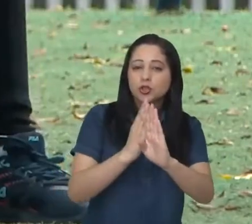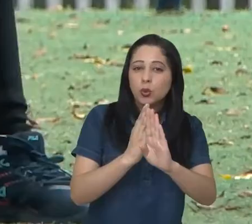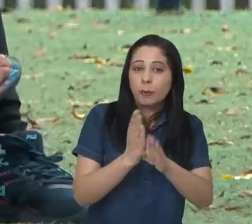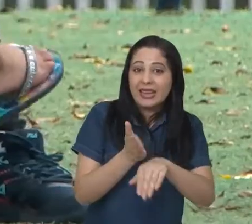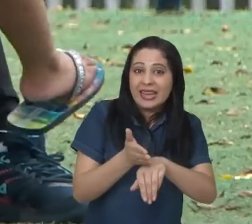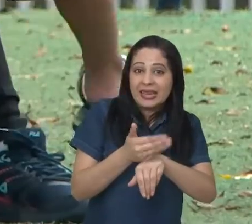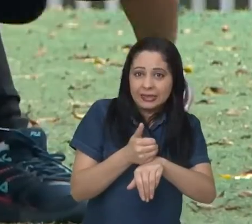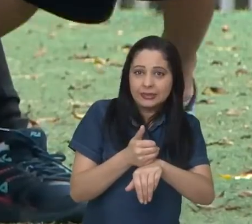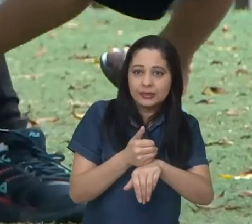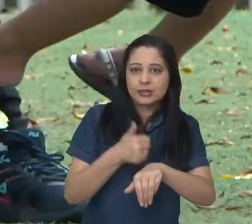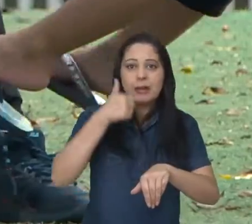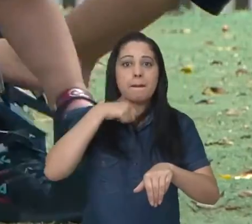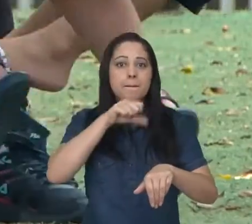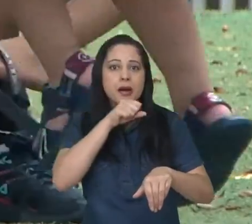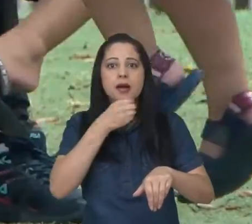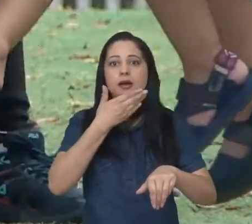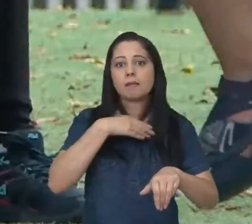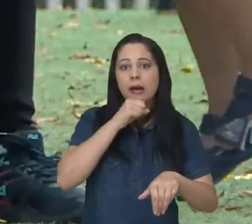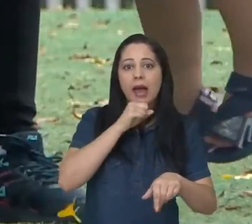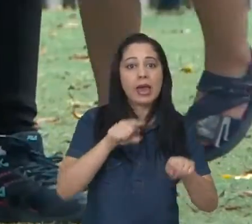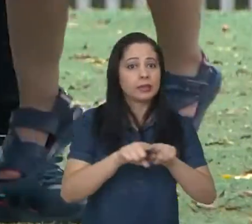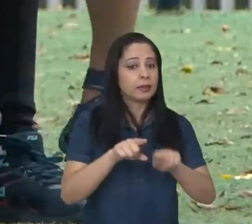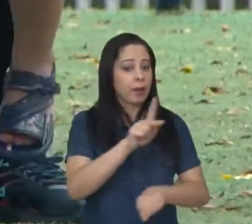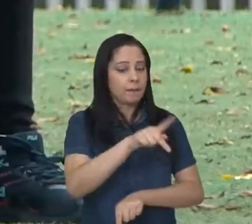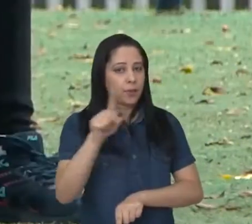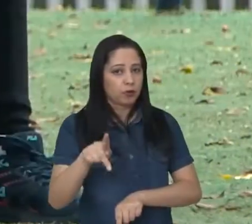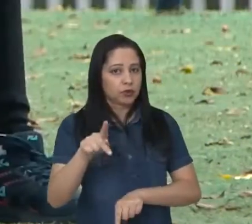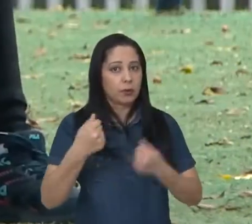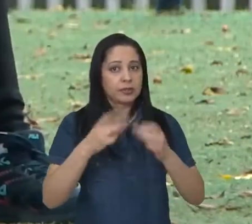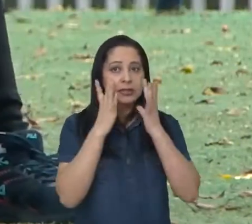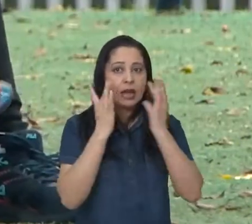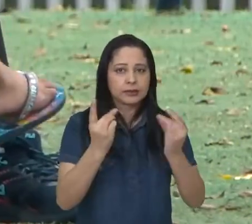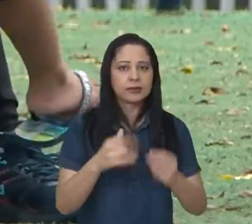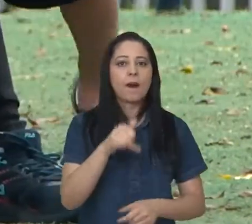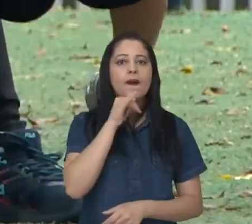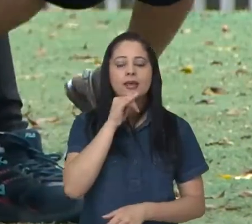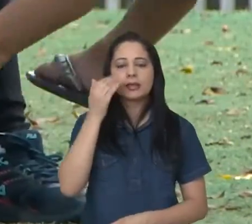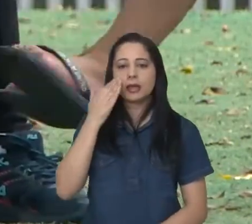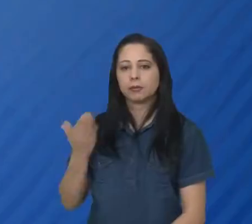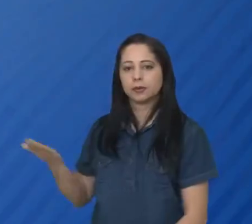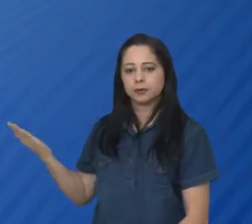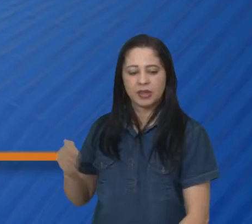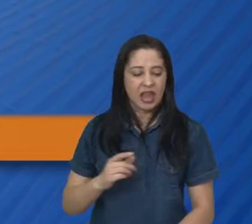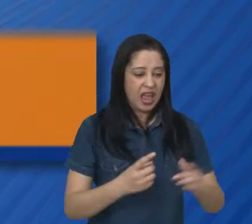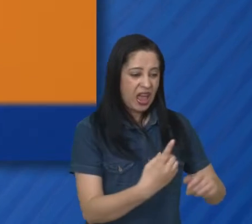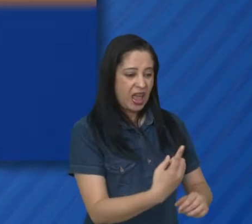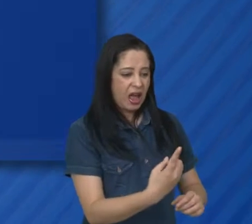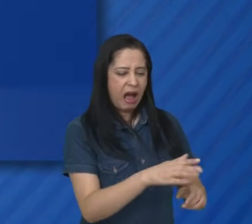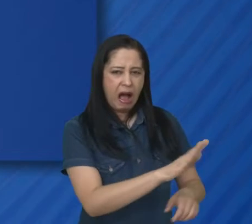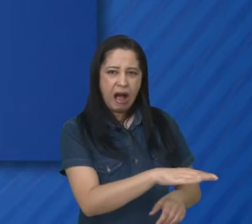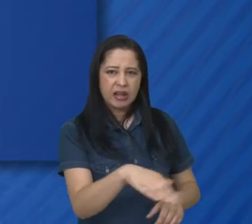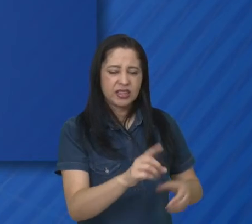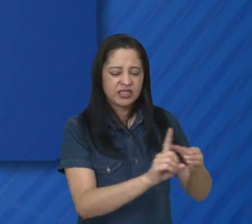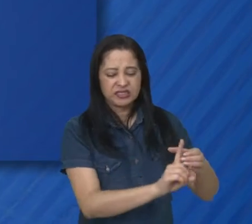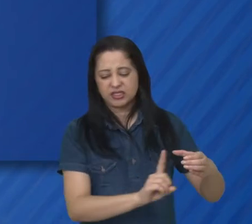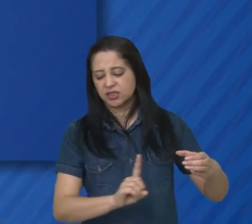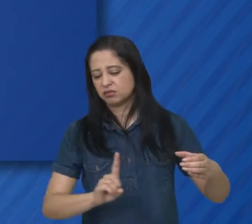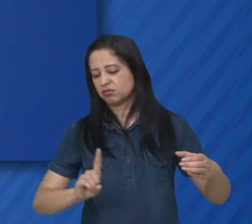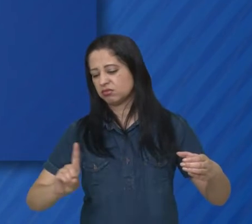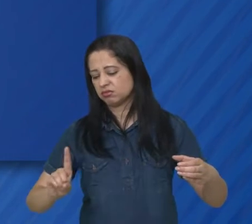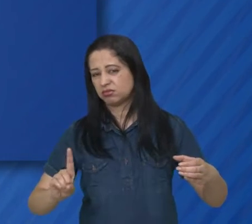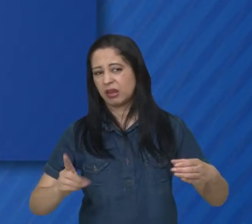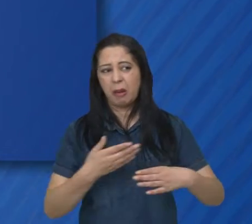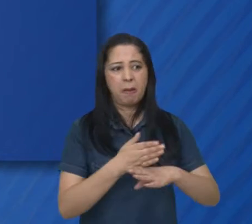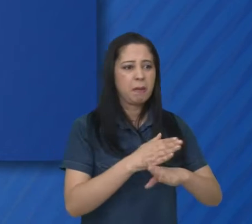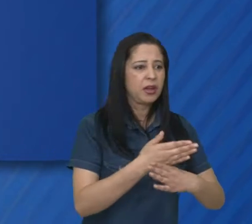detecção precoce, pais e professores podem entrar em alerta caso a criança apresente os seguintes sinais: criança